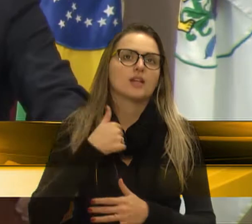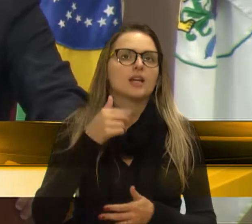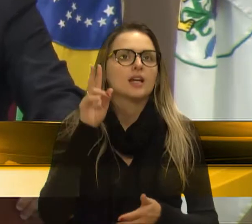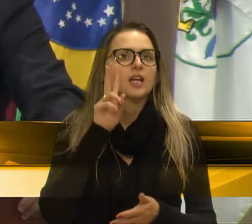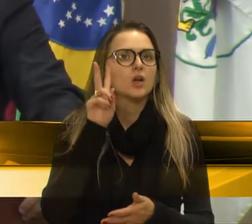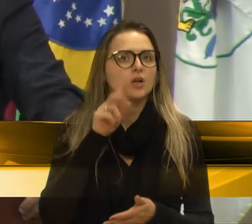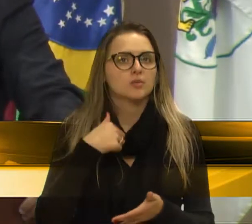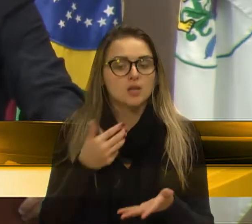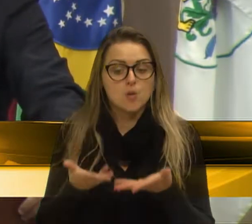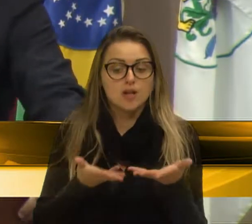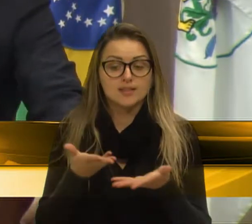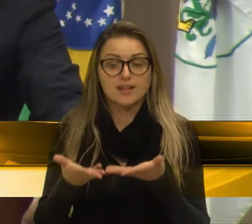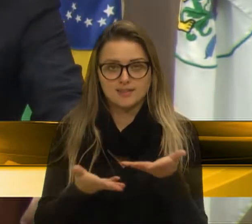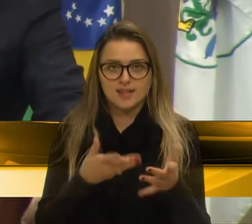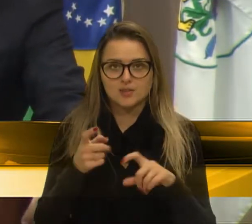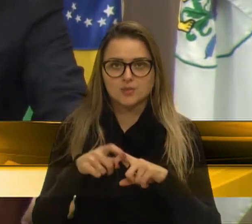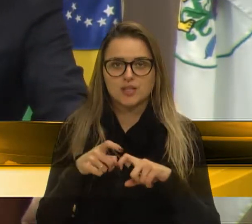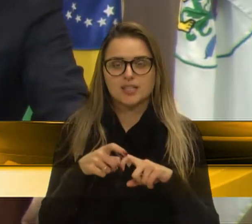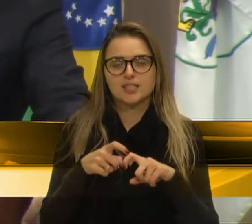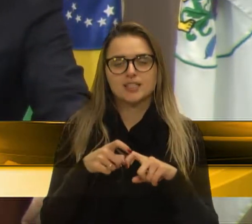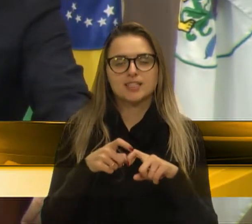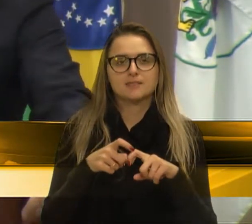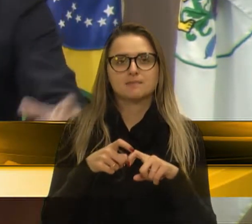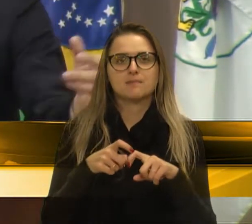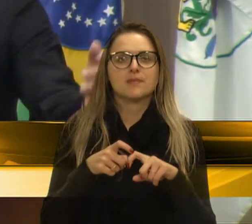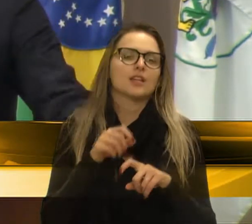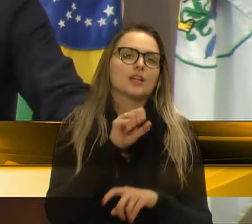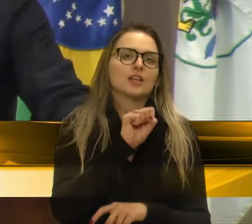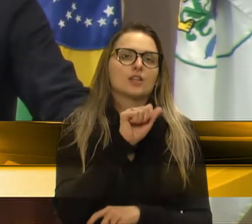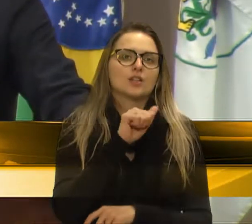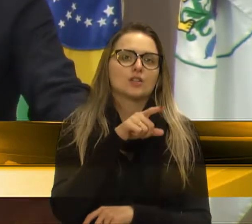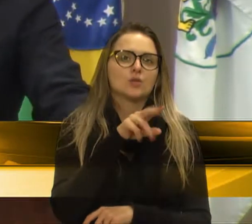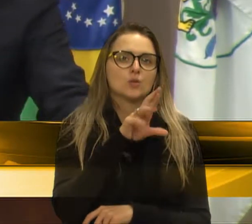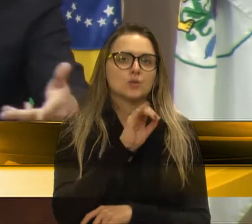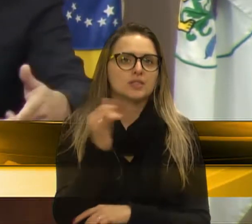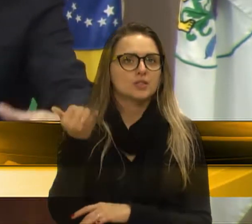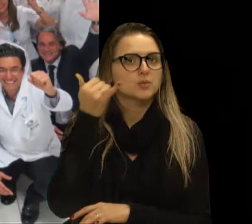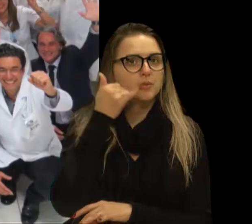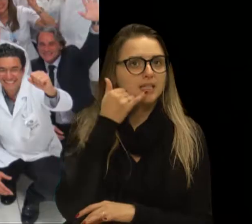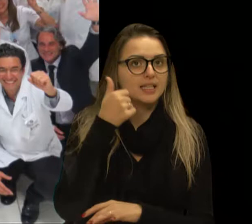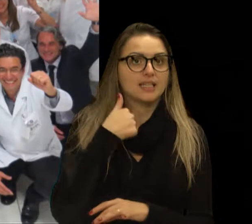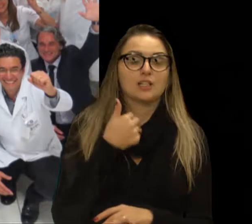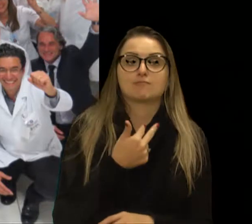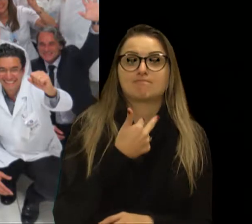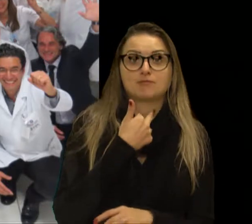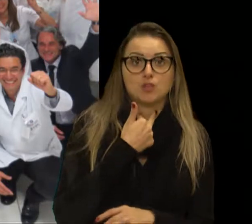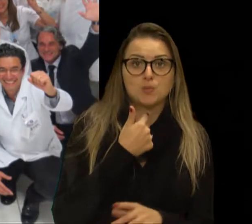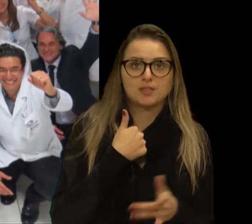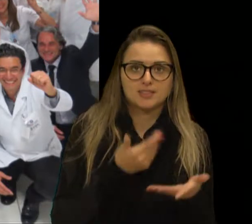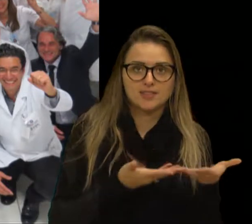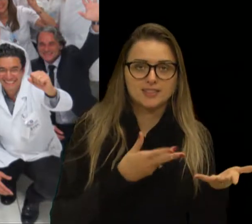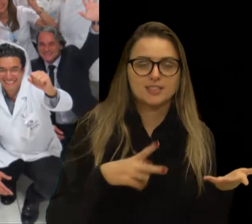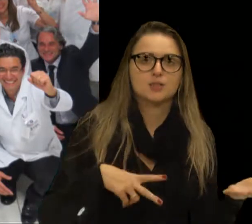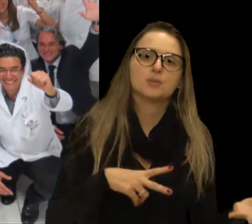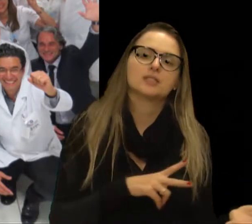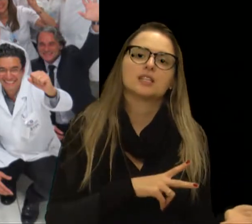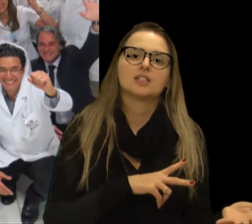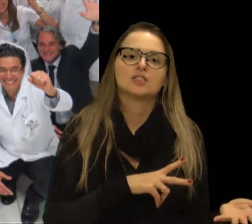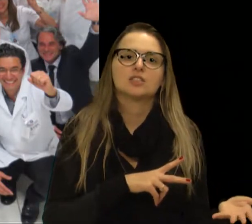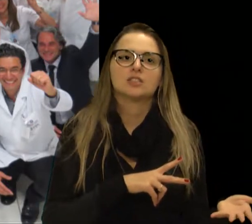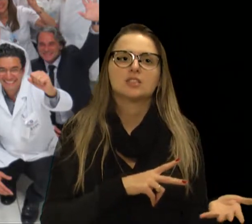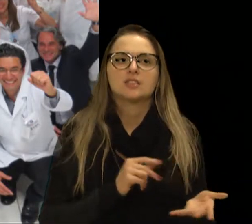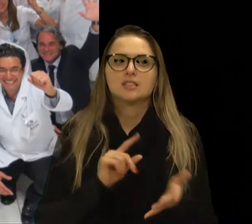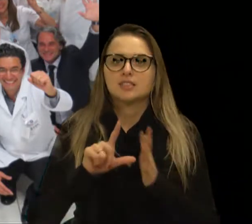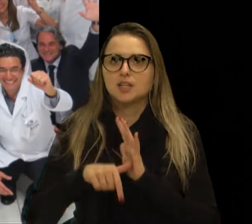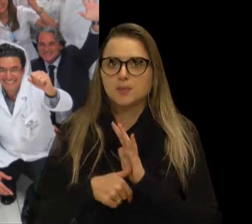atendendo o consultório, e aí o Sandro me liga uma vez, eu não podia atender, estava atendendo um paciente. Aí, daqui